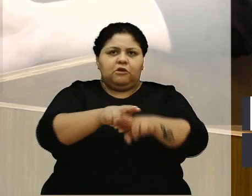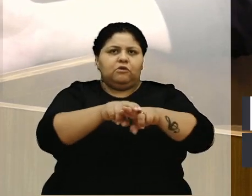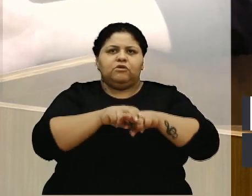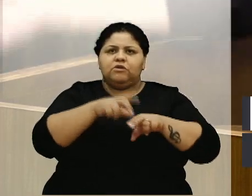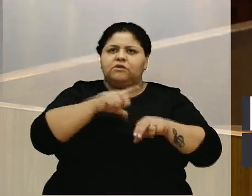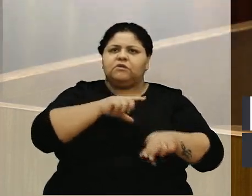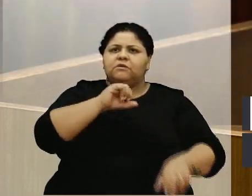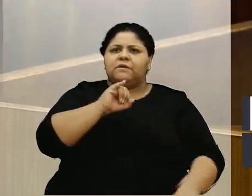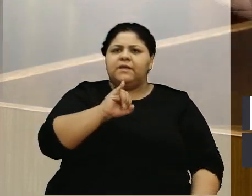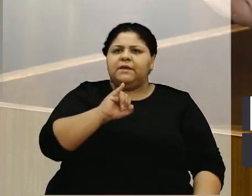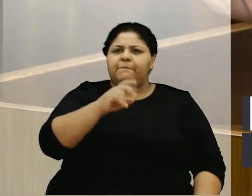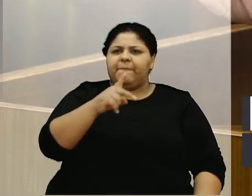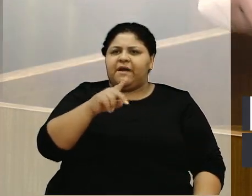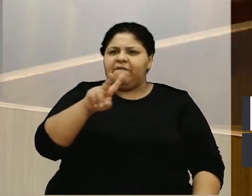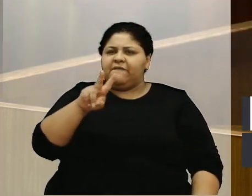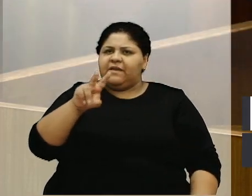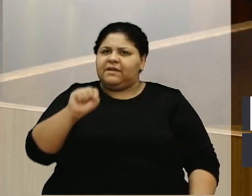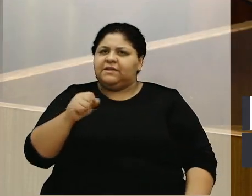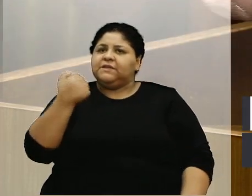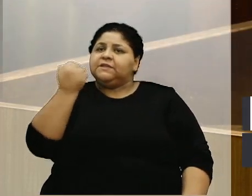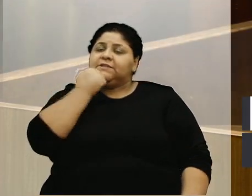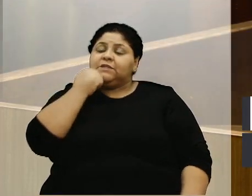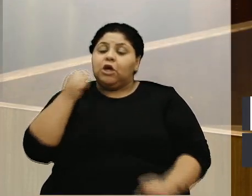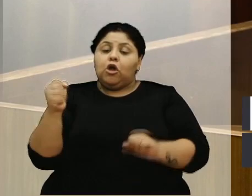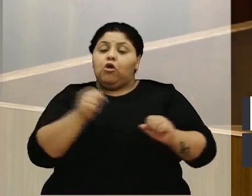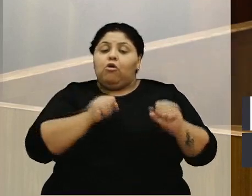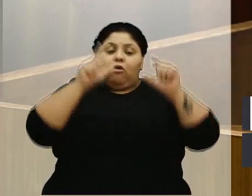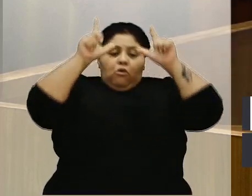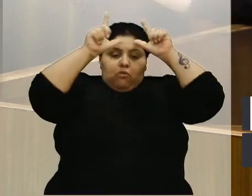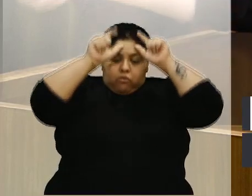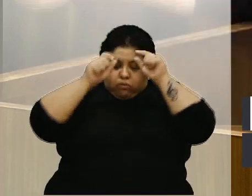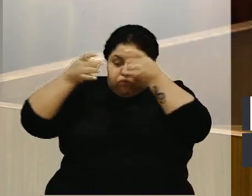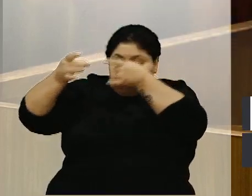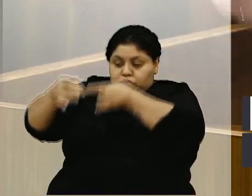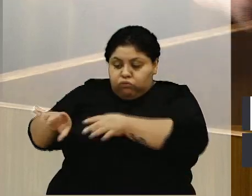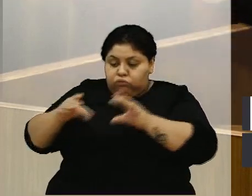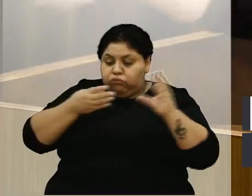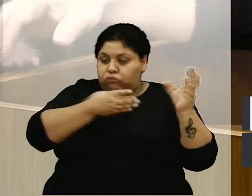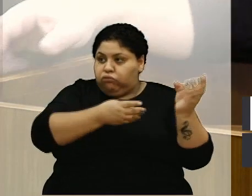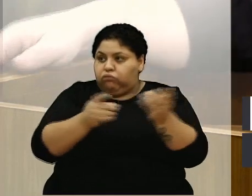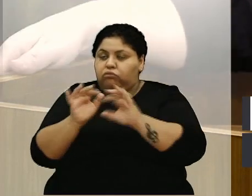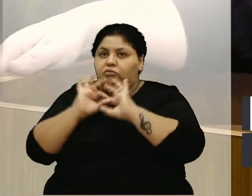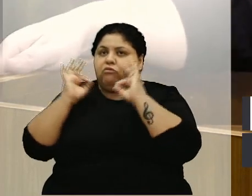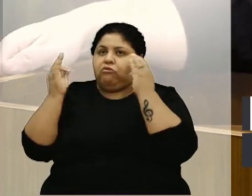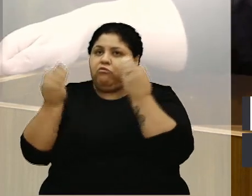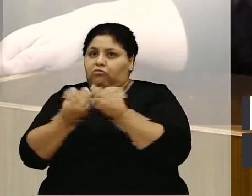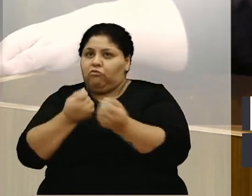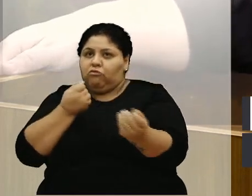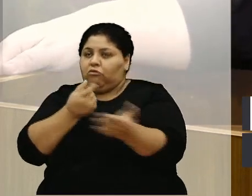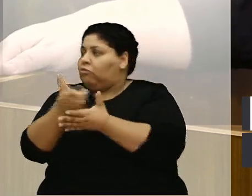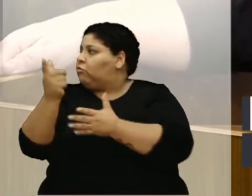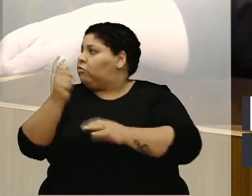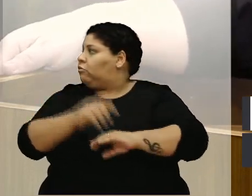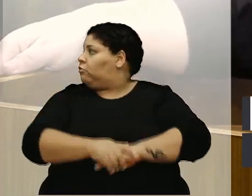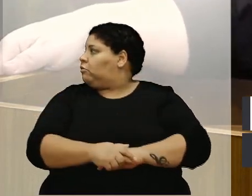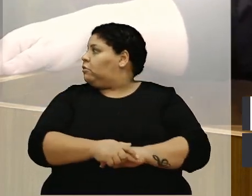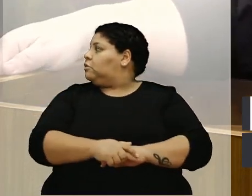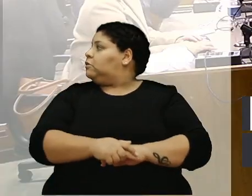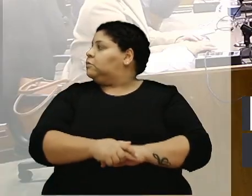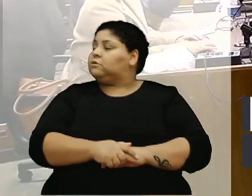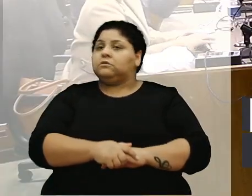não tem pedra, nós podíamos ter amenizado o prejuízo de muitas famílias se nós tivéssemos comprado isso. Sua parte, vereador